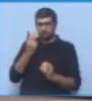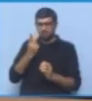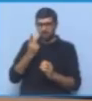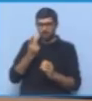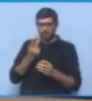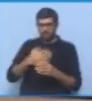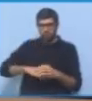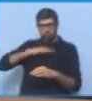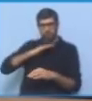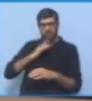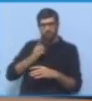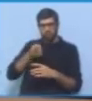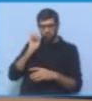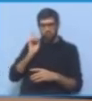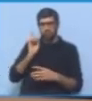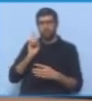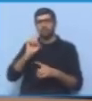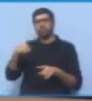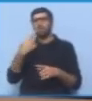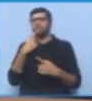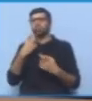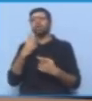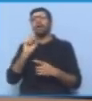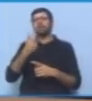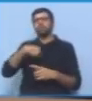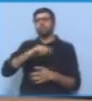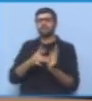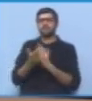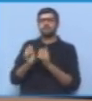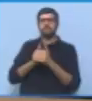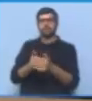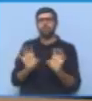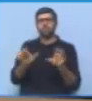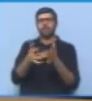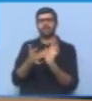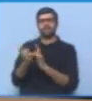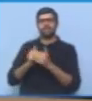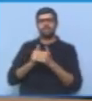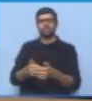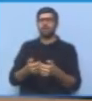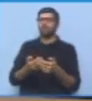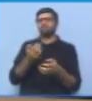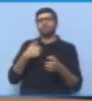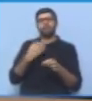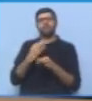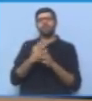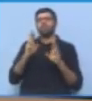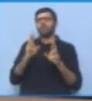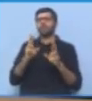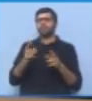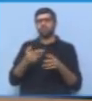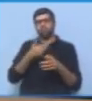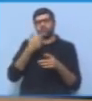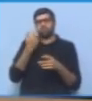vida. E depois a pergunta é como é que também nós, cristãos, comunidade cristã, vive a esperança, celebra a esperança,